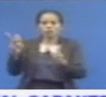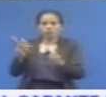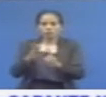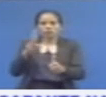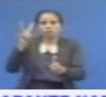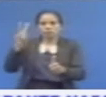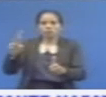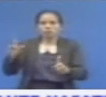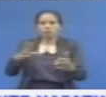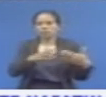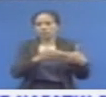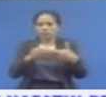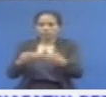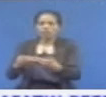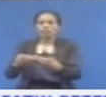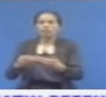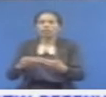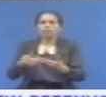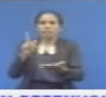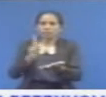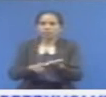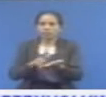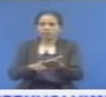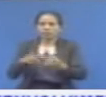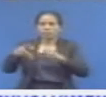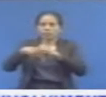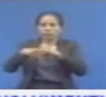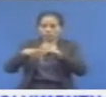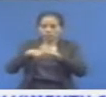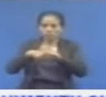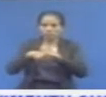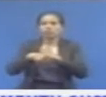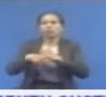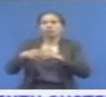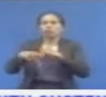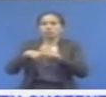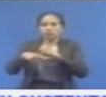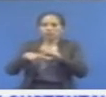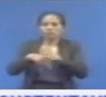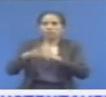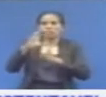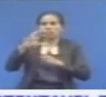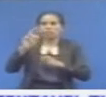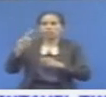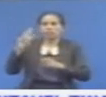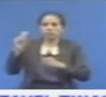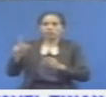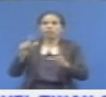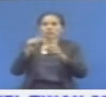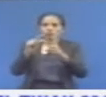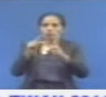realiza plenária. Deputado Cira Rússi, bancada CNRT, continua a ser lhe fã mesa ilegal. No assalto poder da